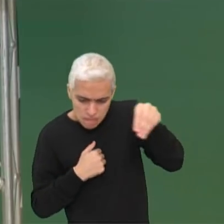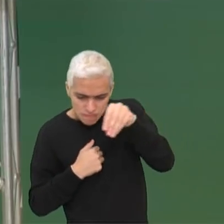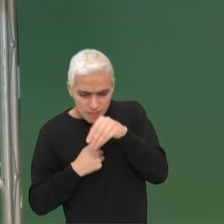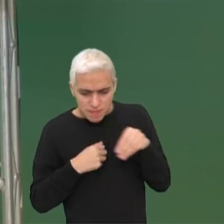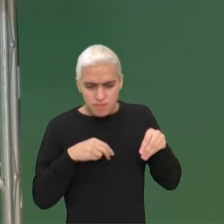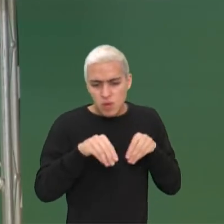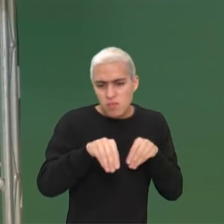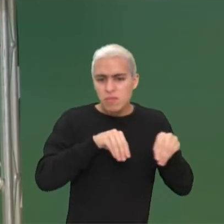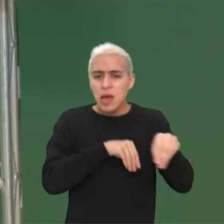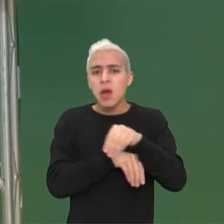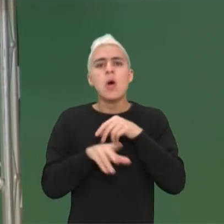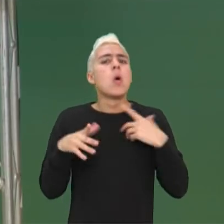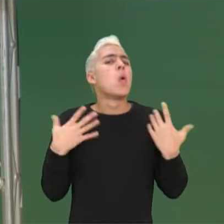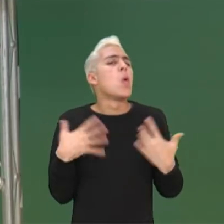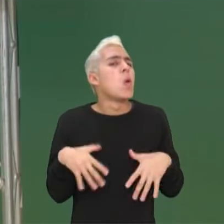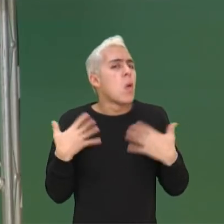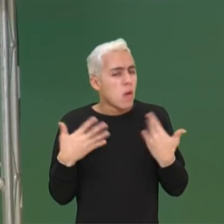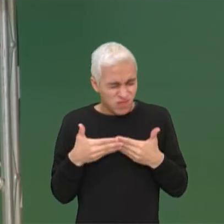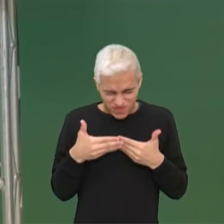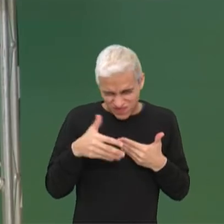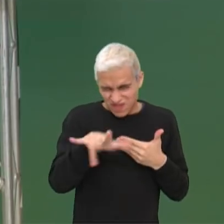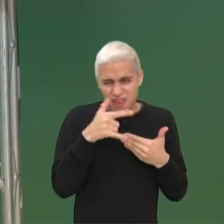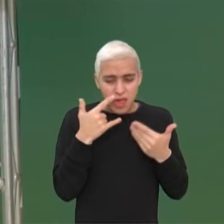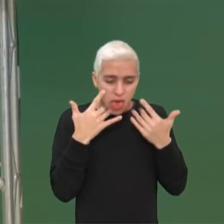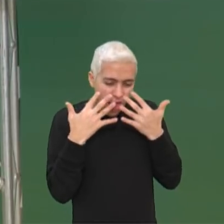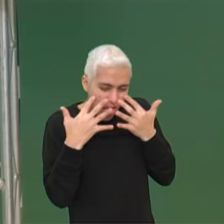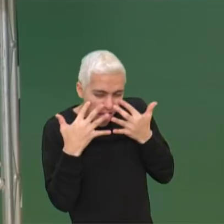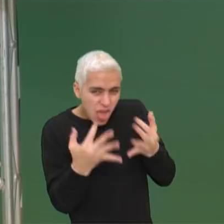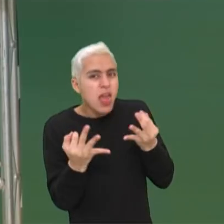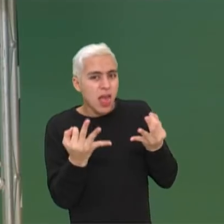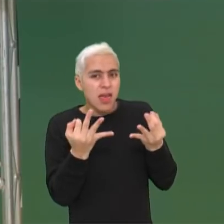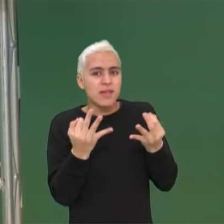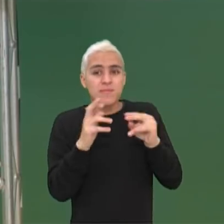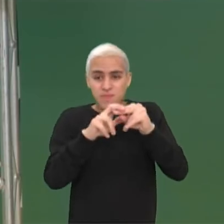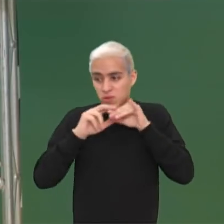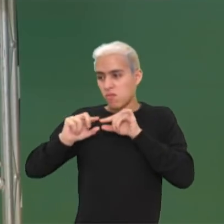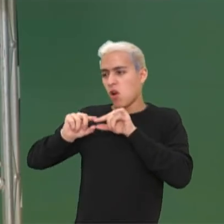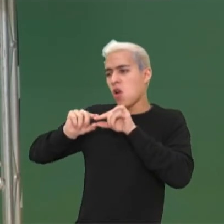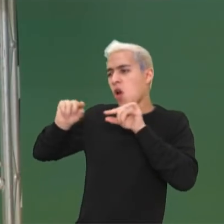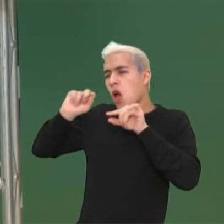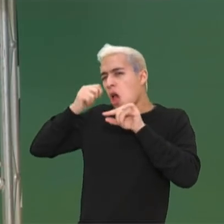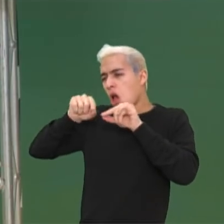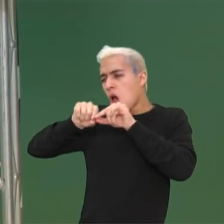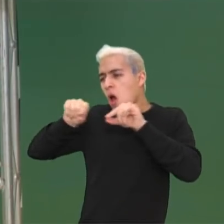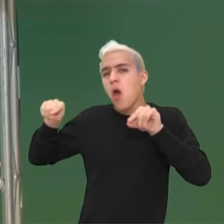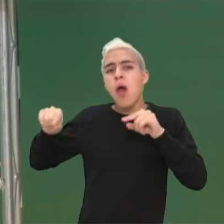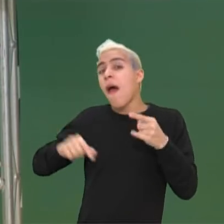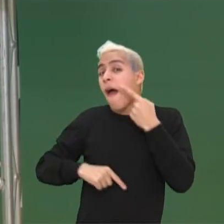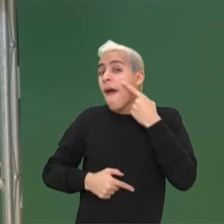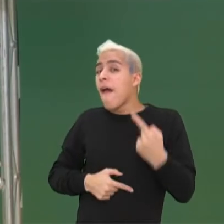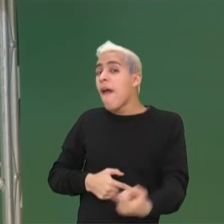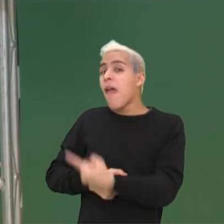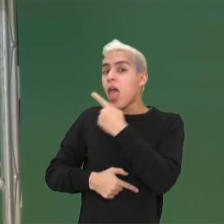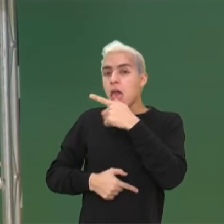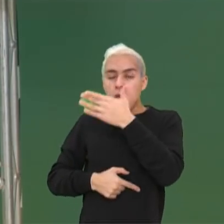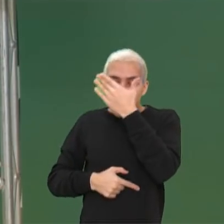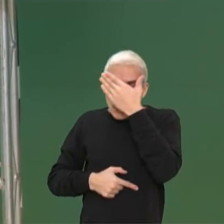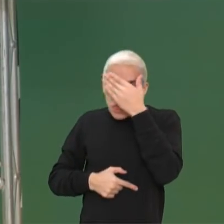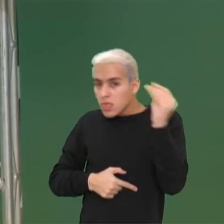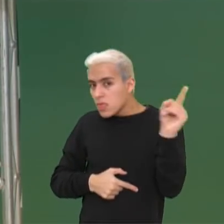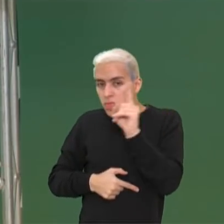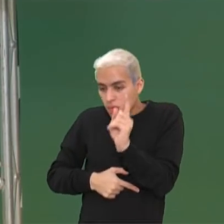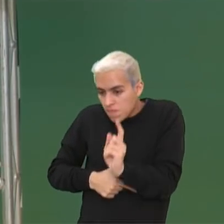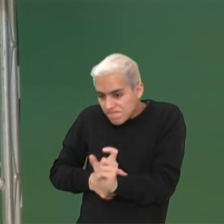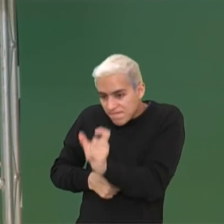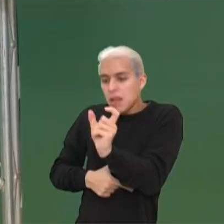movimentos. Então, vai ser algo que a gente vai focar. Por isso que está até sublinhado ali, grifado ali, para a gente não esquecer dessa palavrinha.